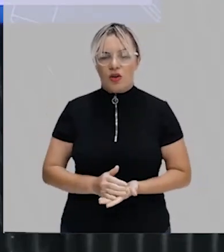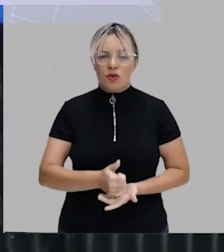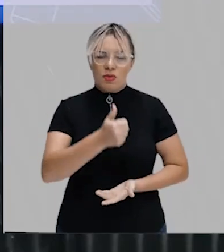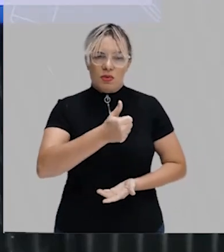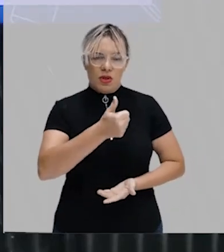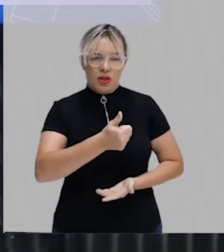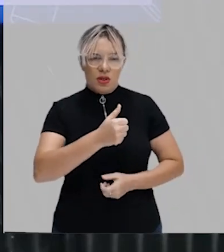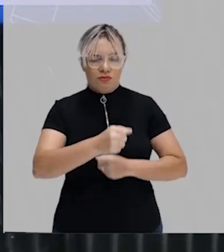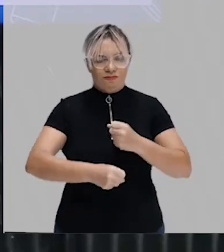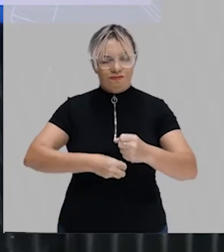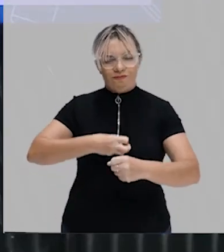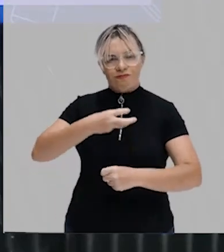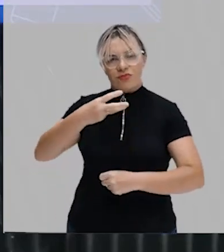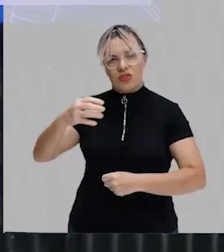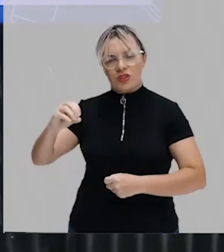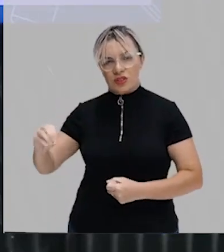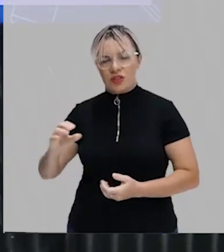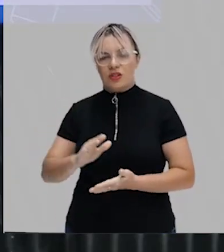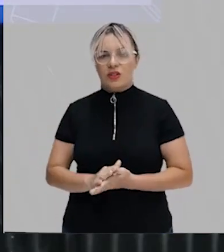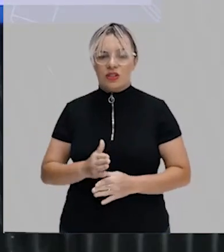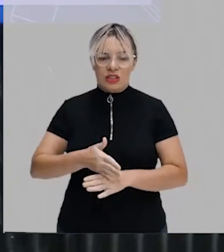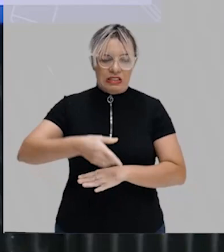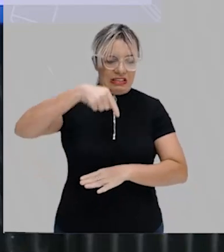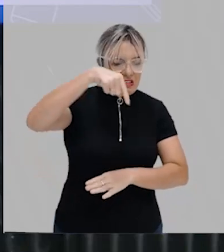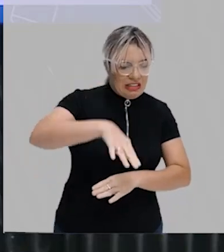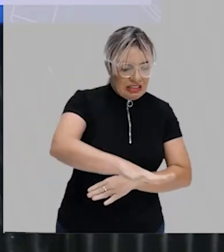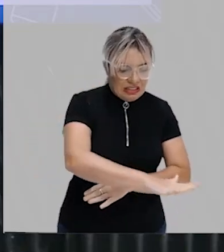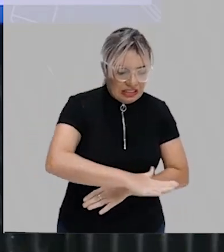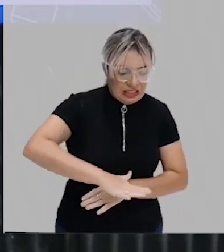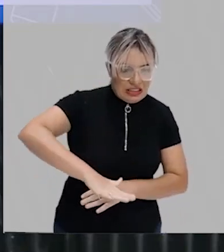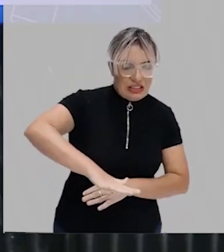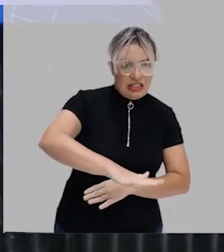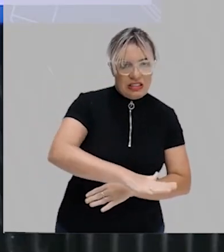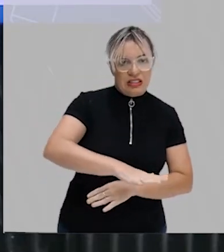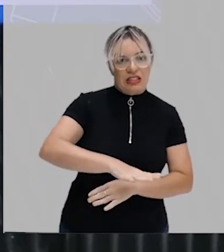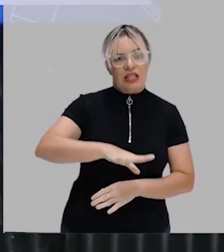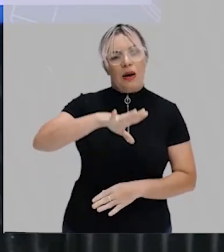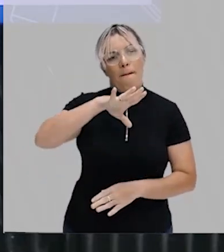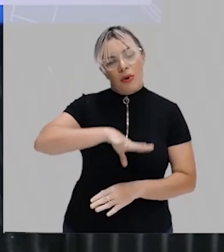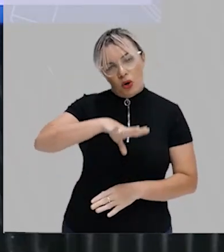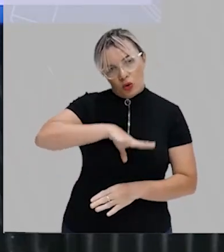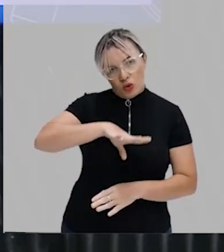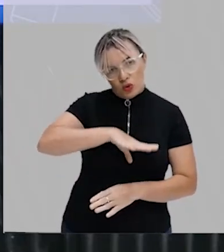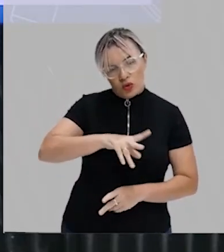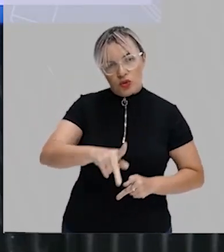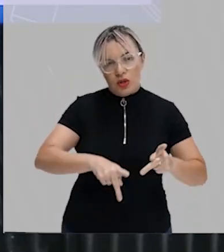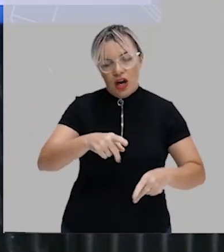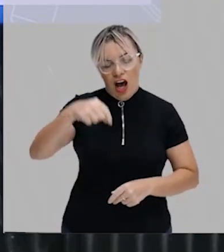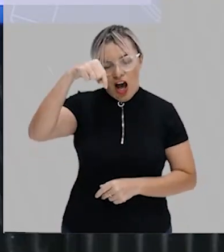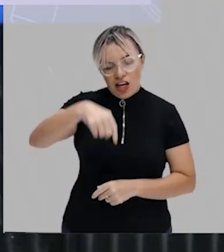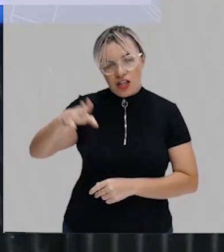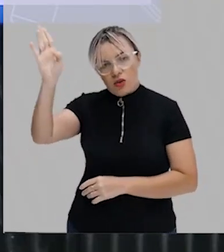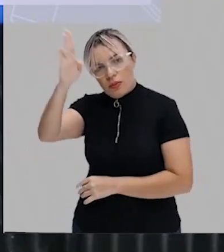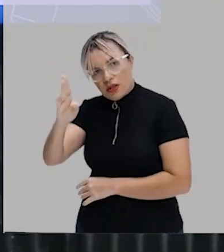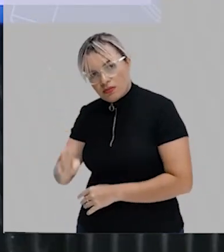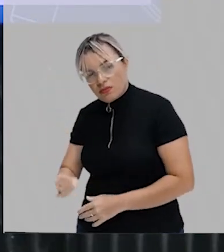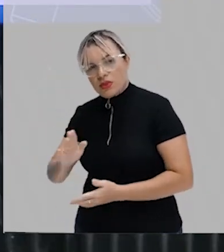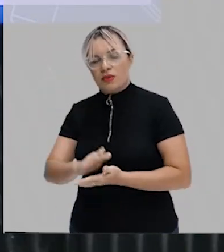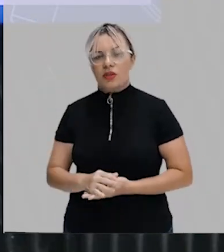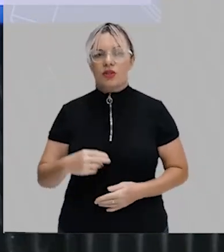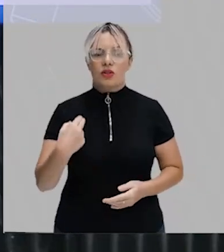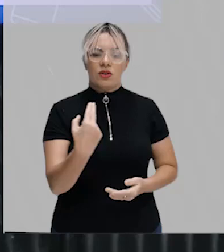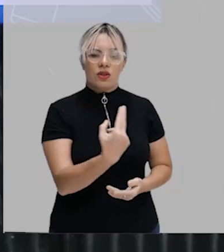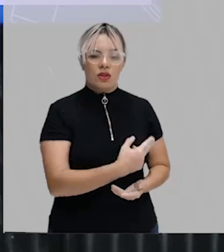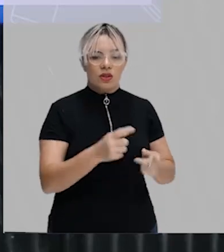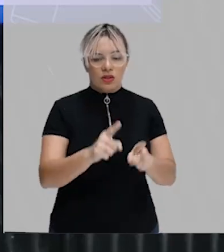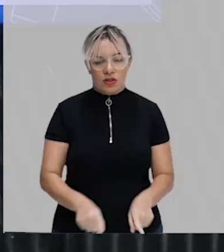presença desses lusitanos, desses portugueses aqui no Brasil. Iremos